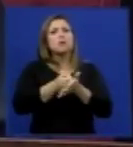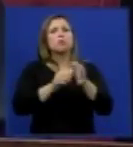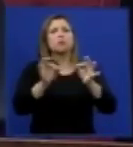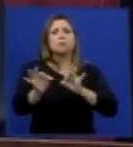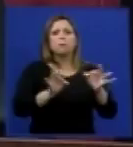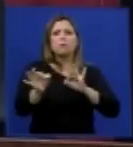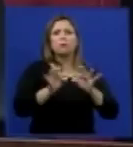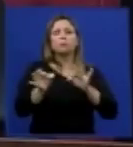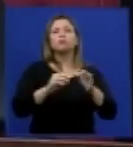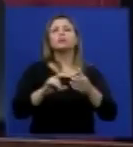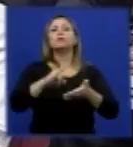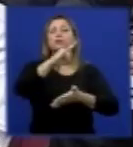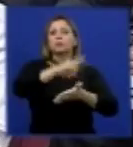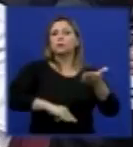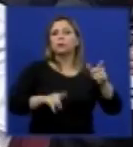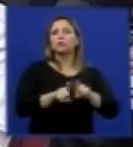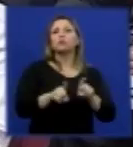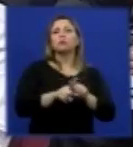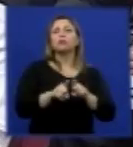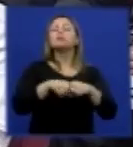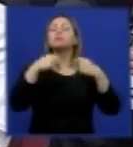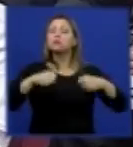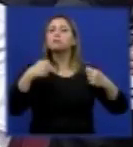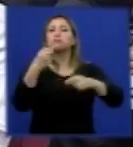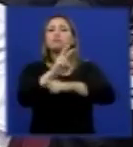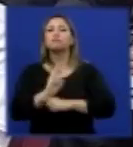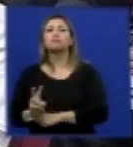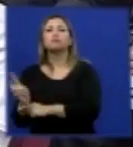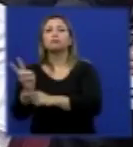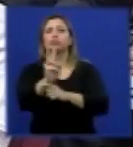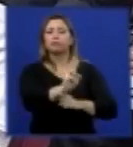Basileia sobre o controle de movimentos